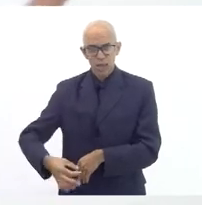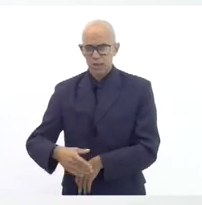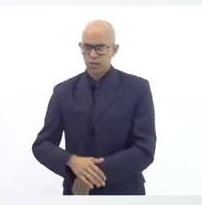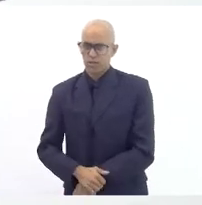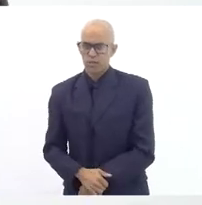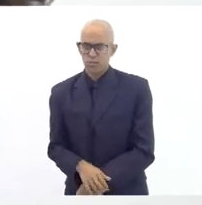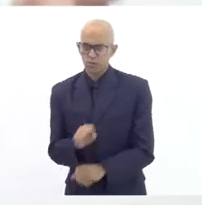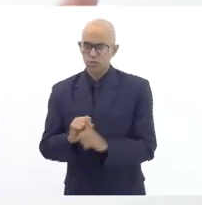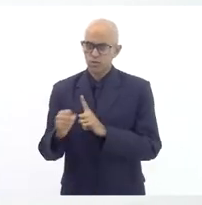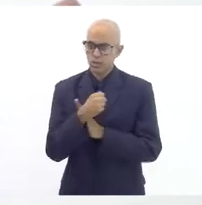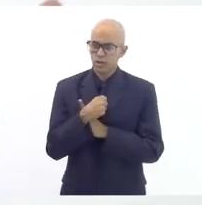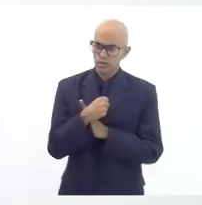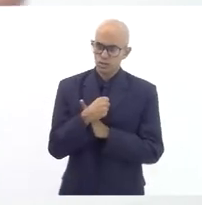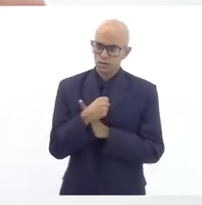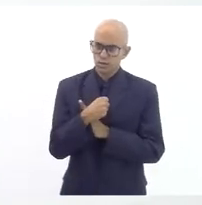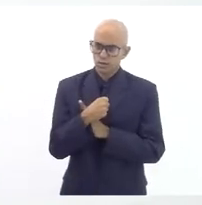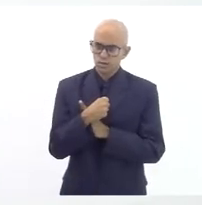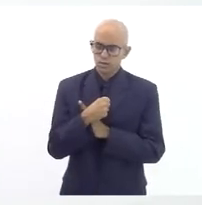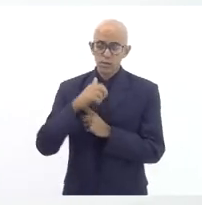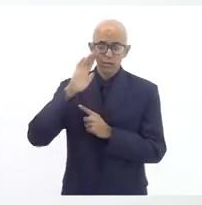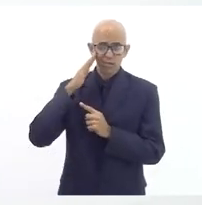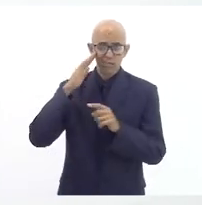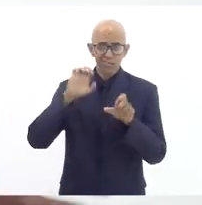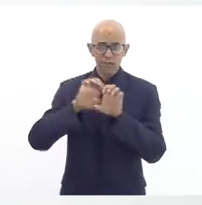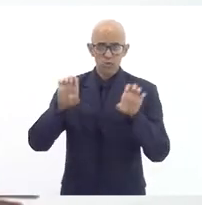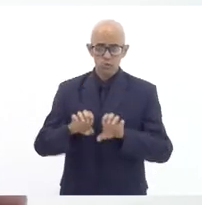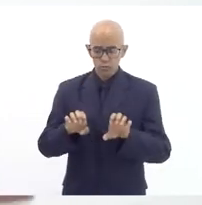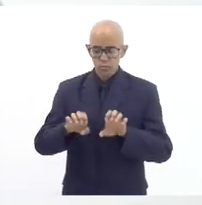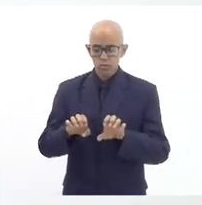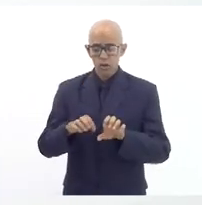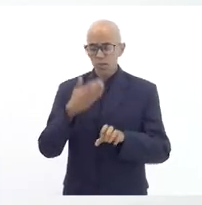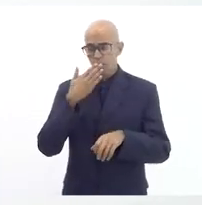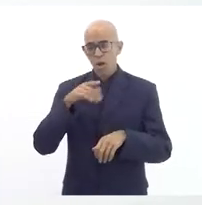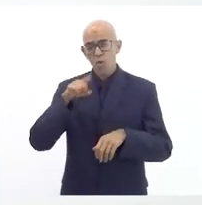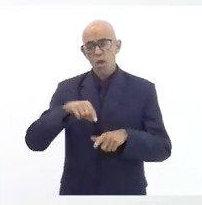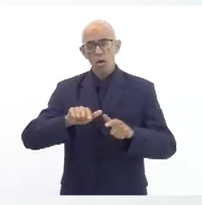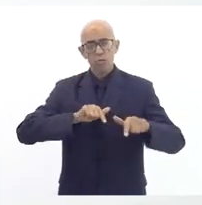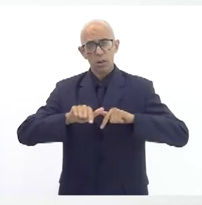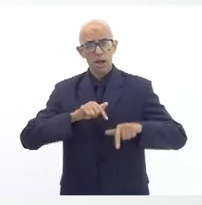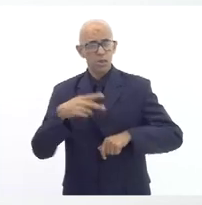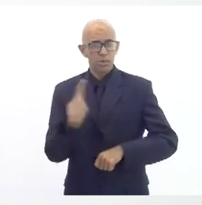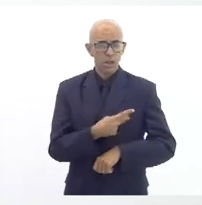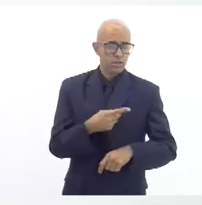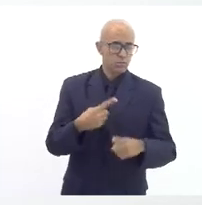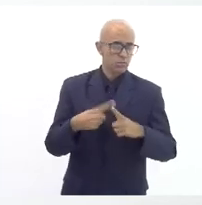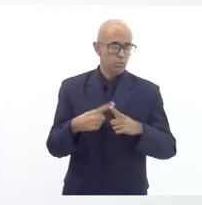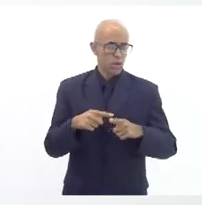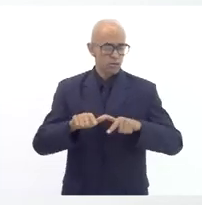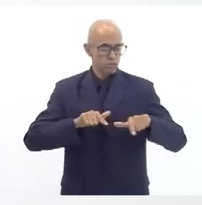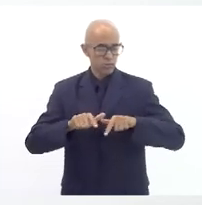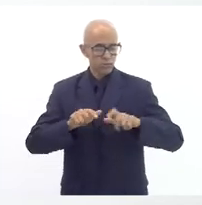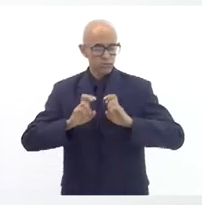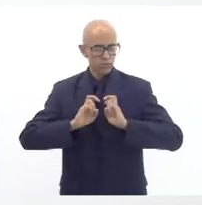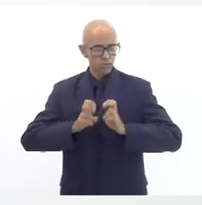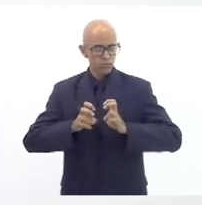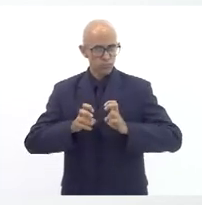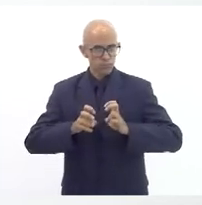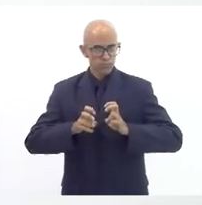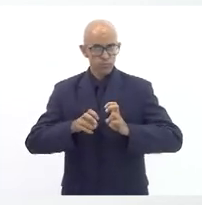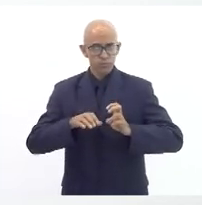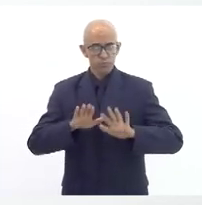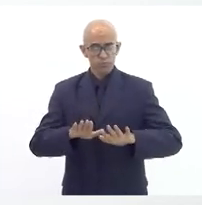gente entenda a estrutura e o que efetivamente a Getransp está fazendo, porque a gente está falando de serviço ferroviário. Mas cabe à Getransp, com toda